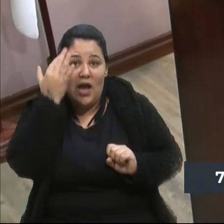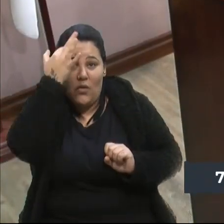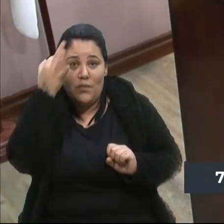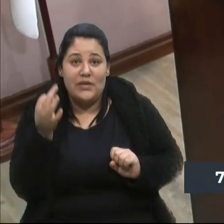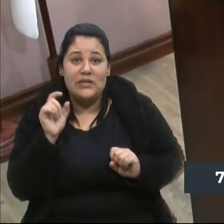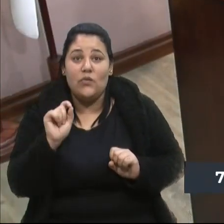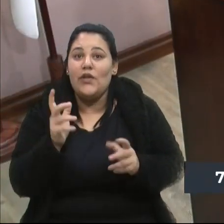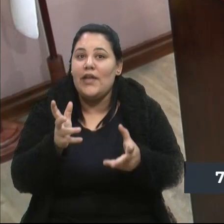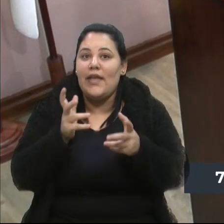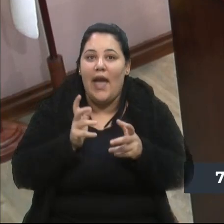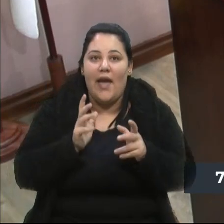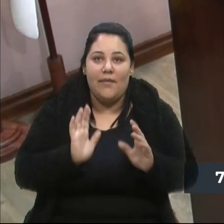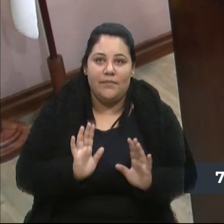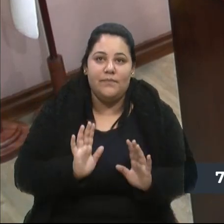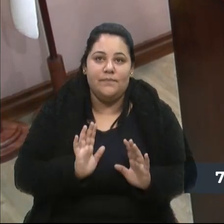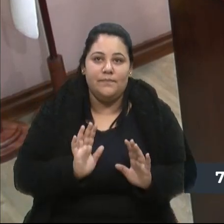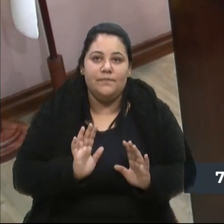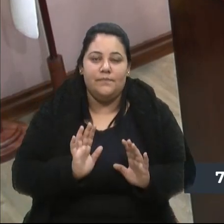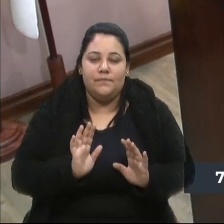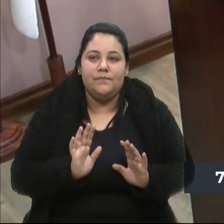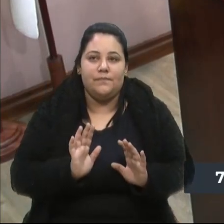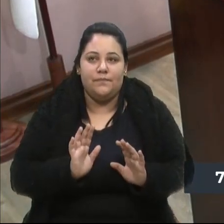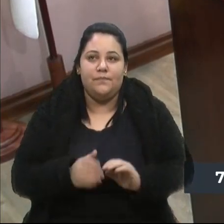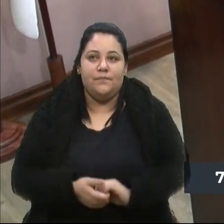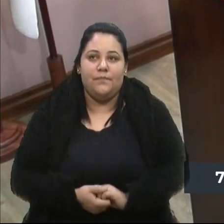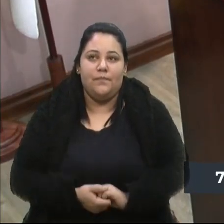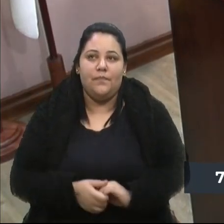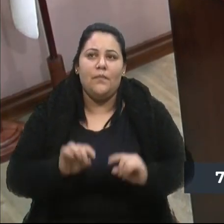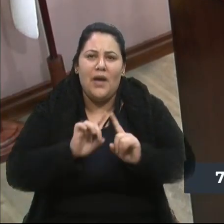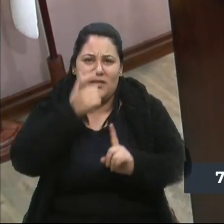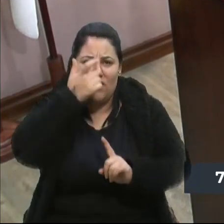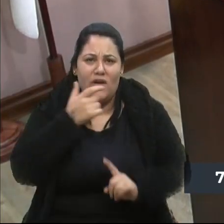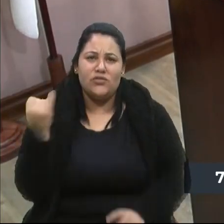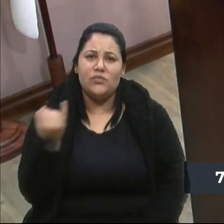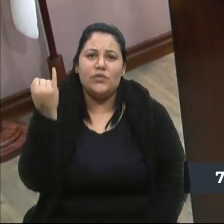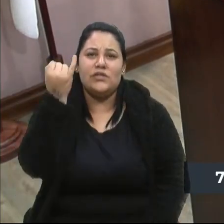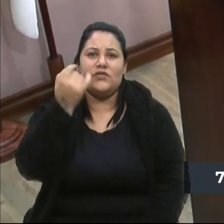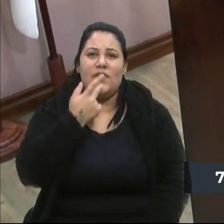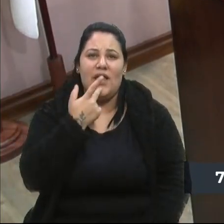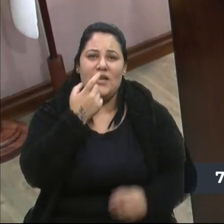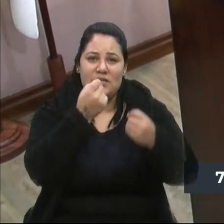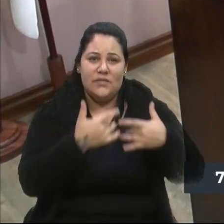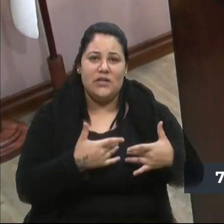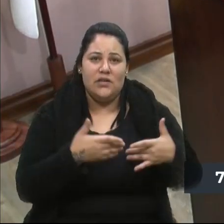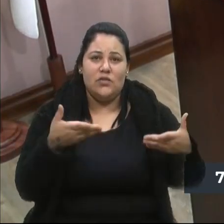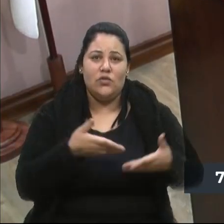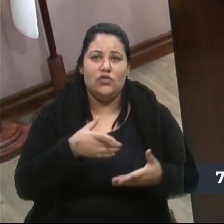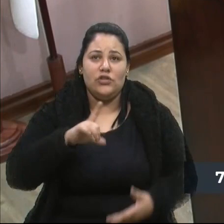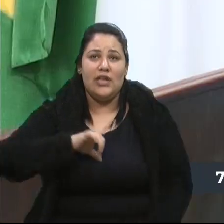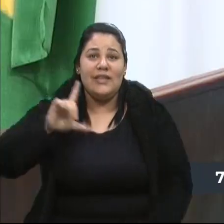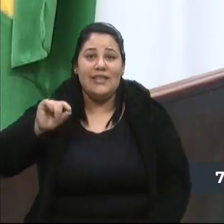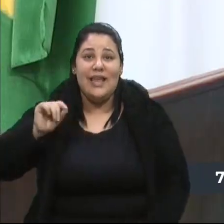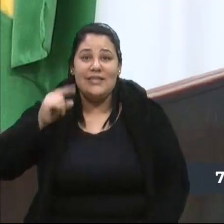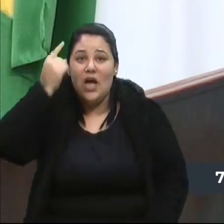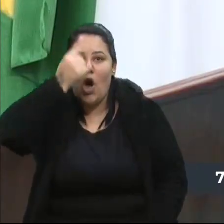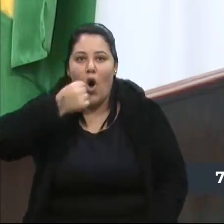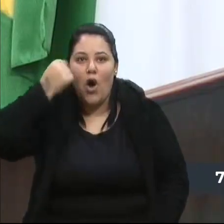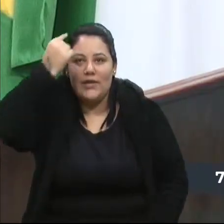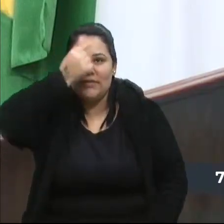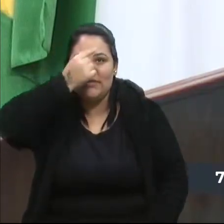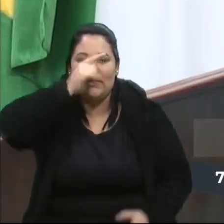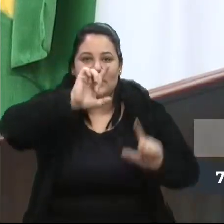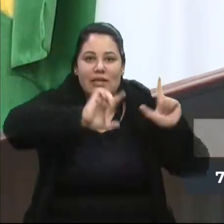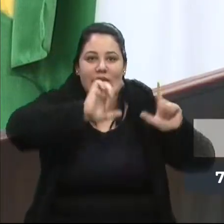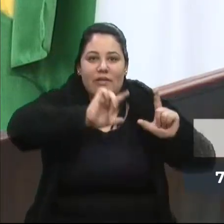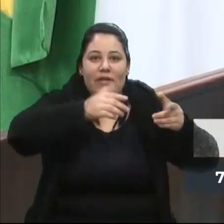entendimento a partir disso, né? Mas eu acho que é importante a gente dizer, hoje são 10 horas de programação e na TV